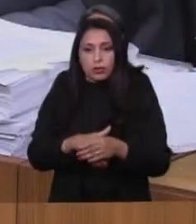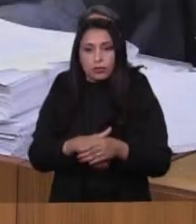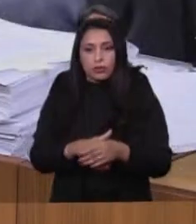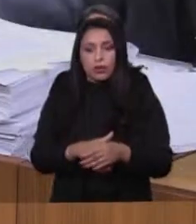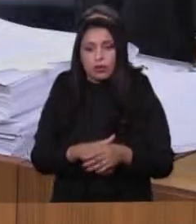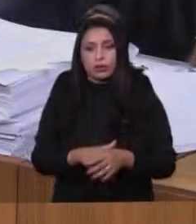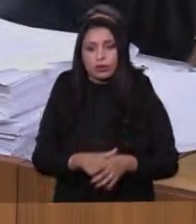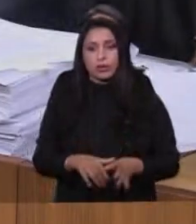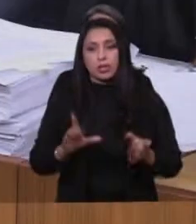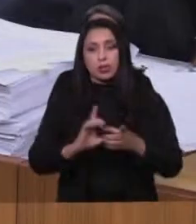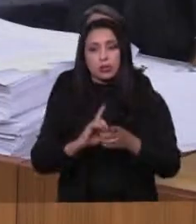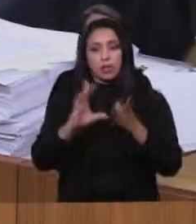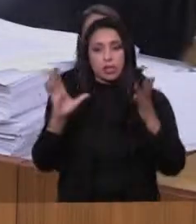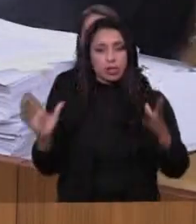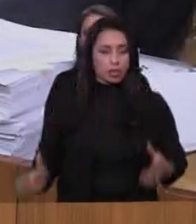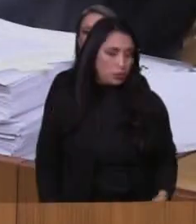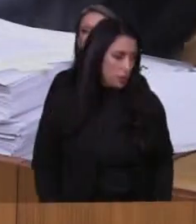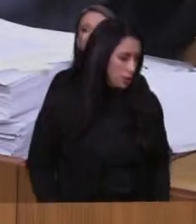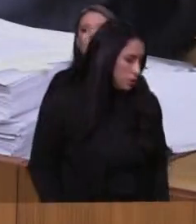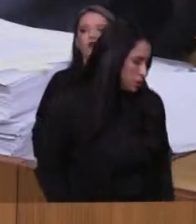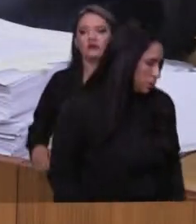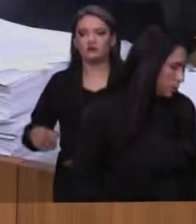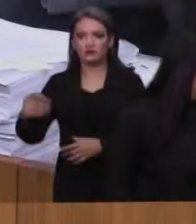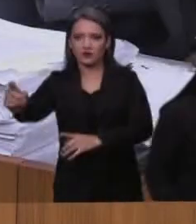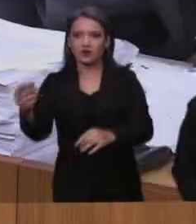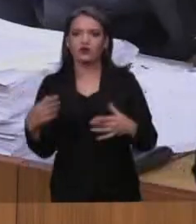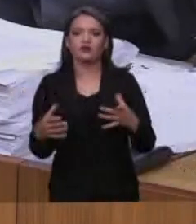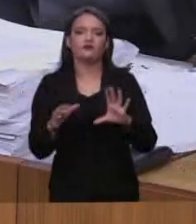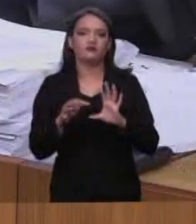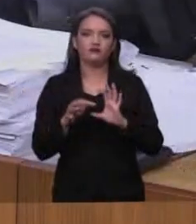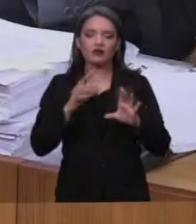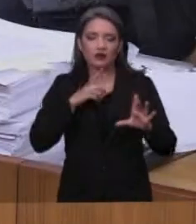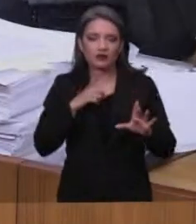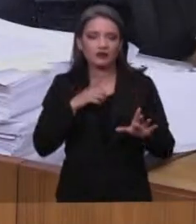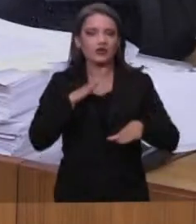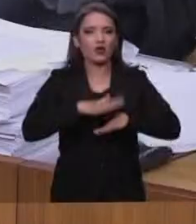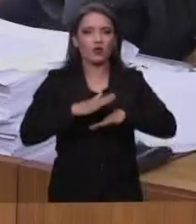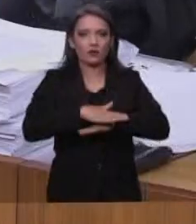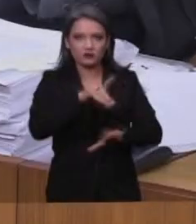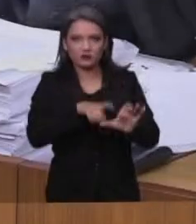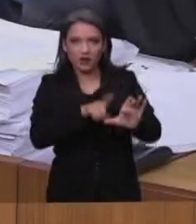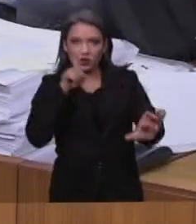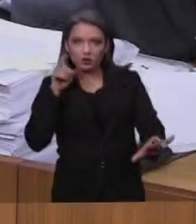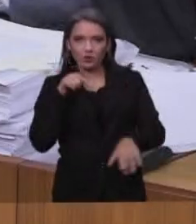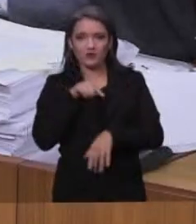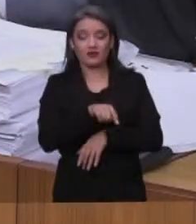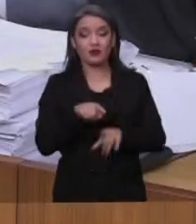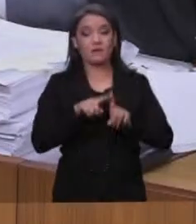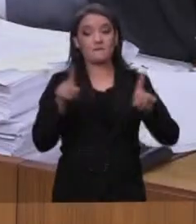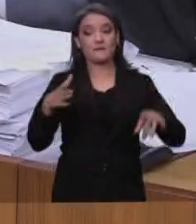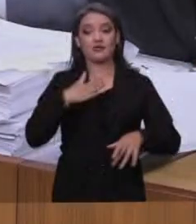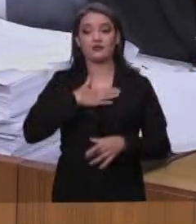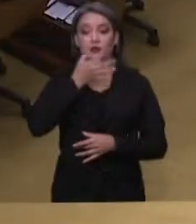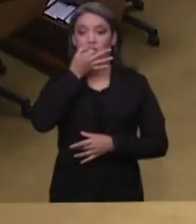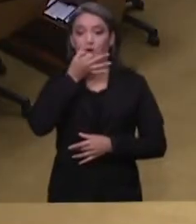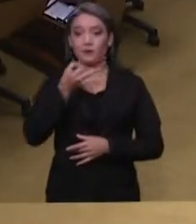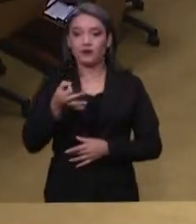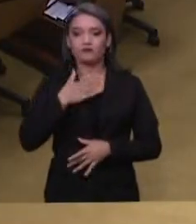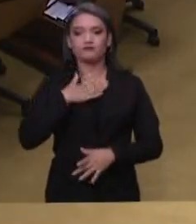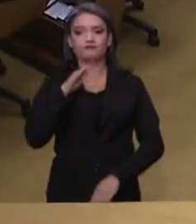eleito, como uma conduta autônoma? O que, né, na minha opinião, no meu voto, eu